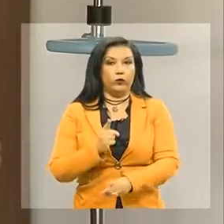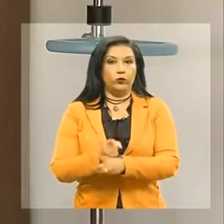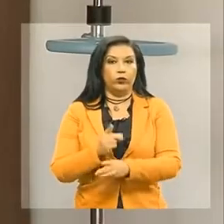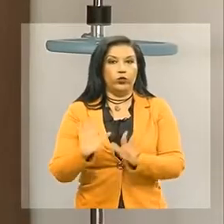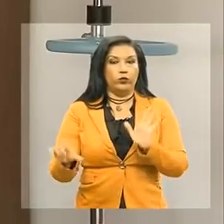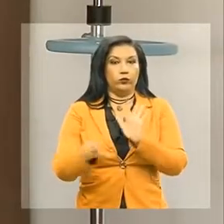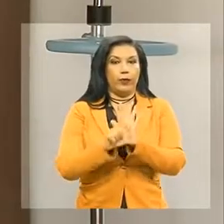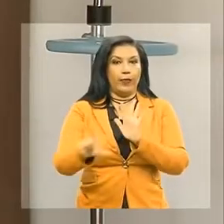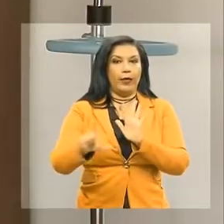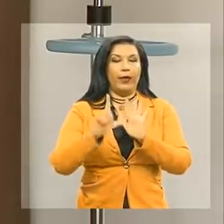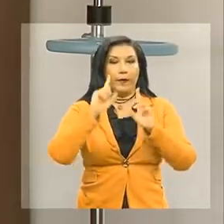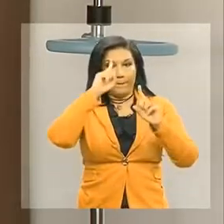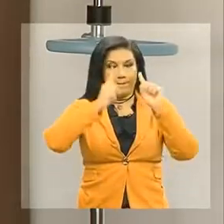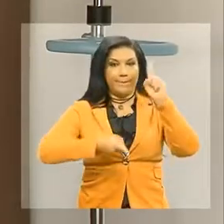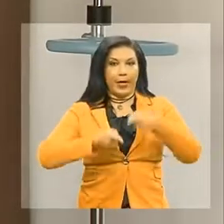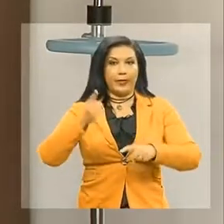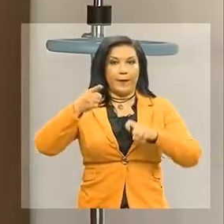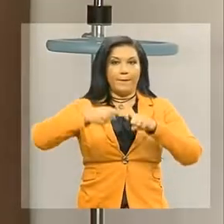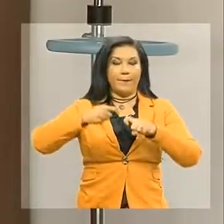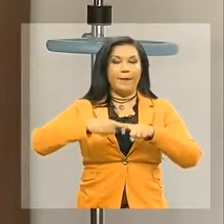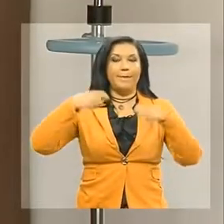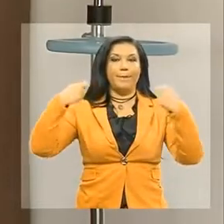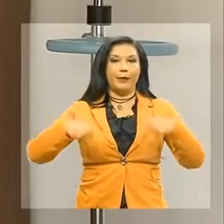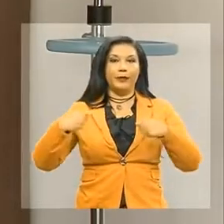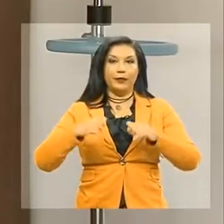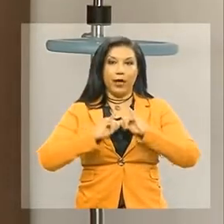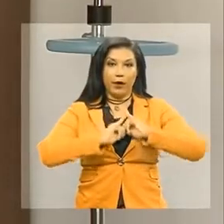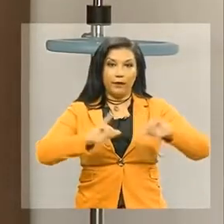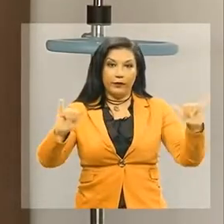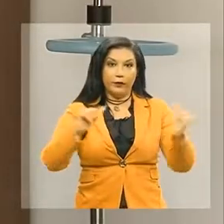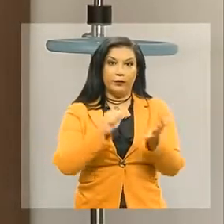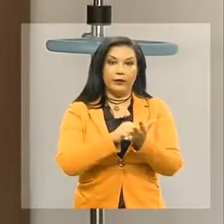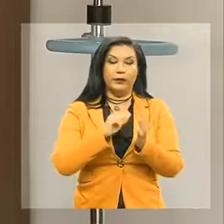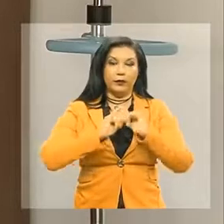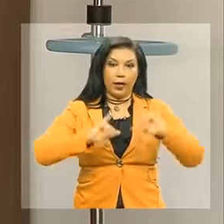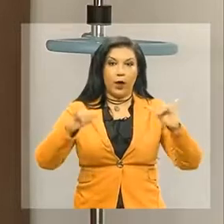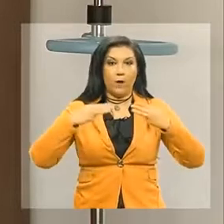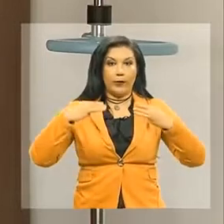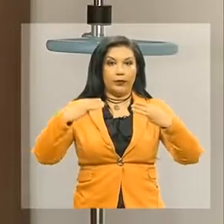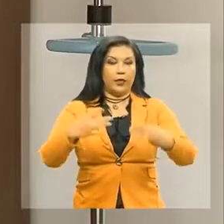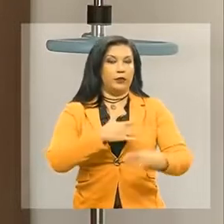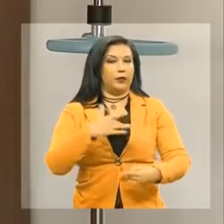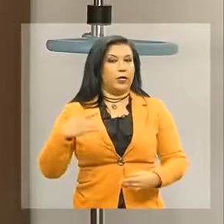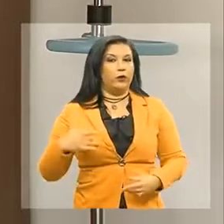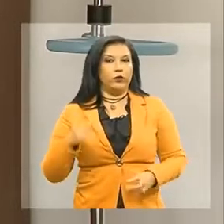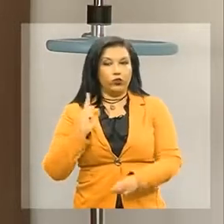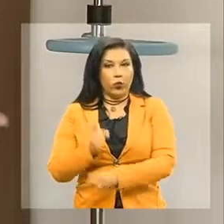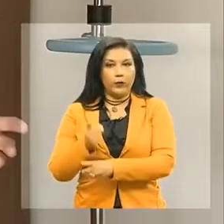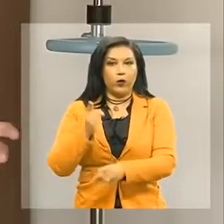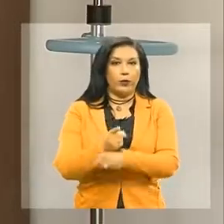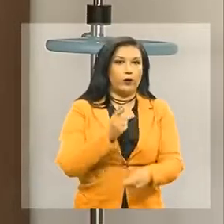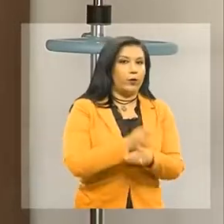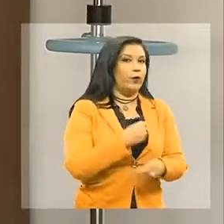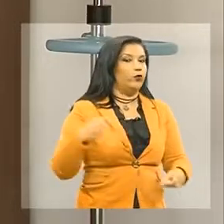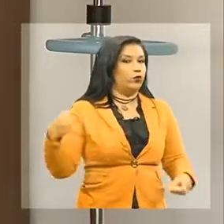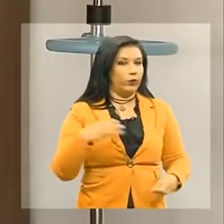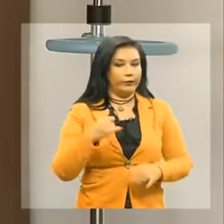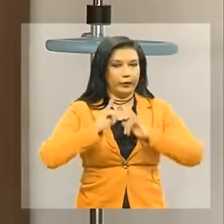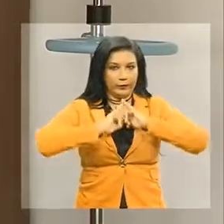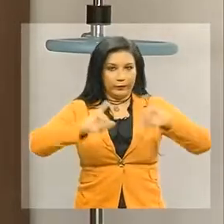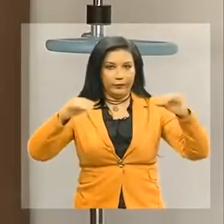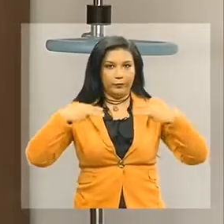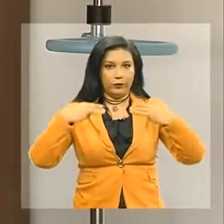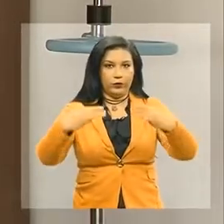lei que determina que os médicos devem notificar ao Ministério da Saúde todo novo caso de câncer